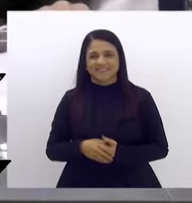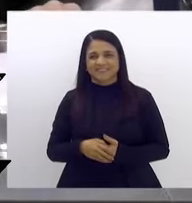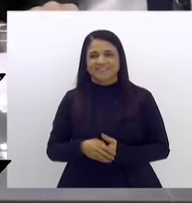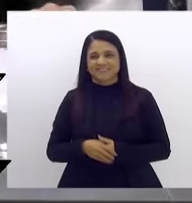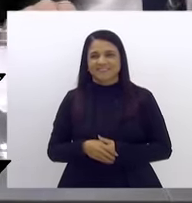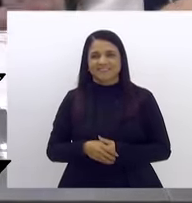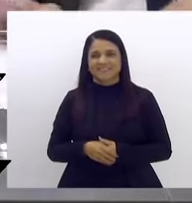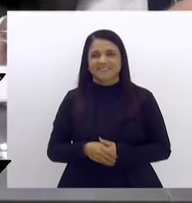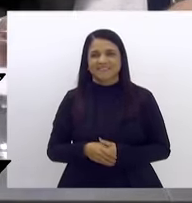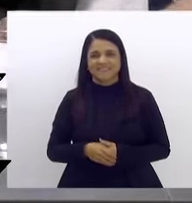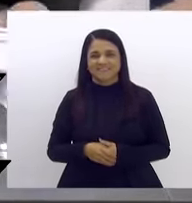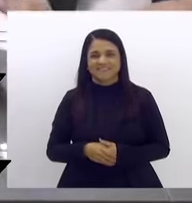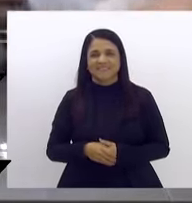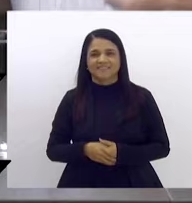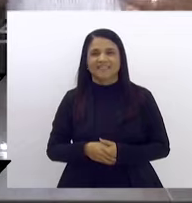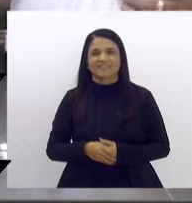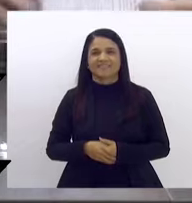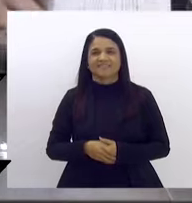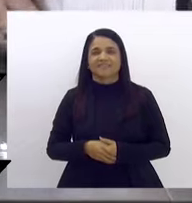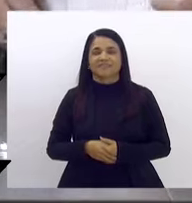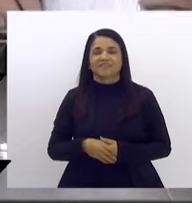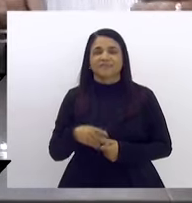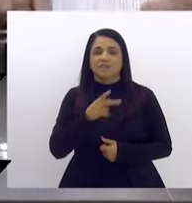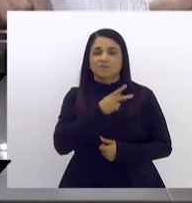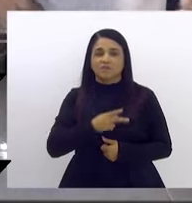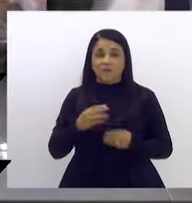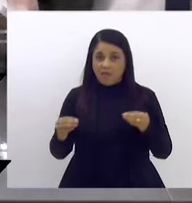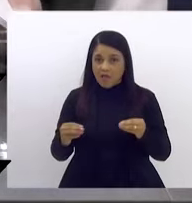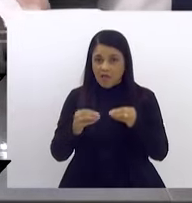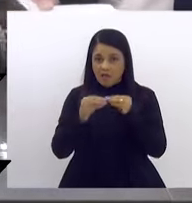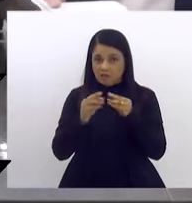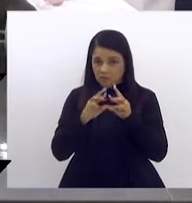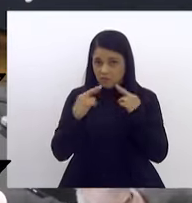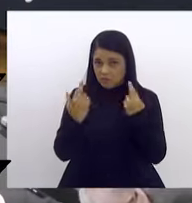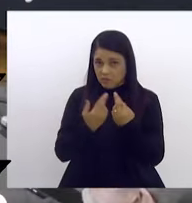obrigado Presidente vamos entrar na extraordinária ou vamos